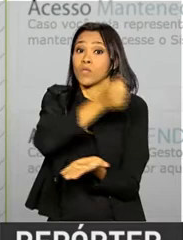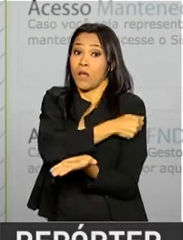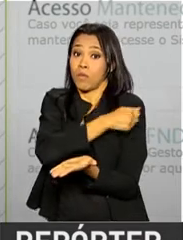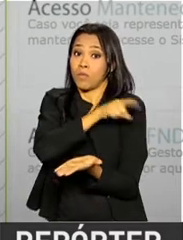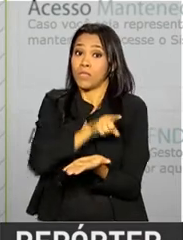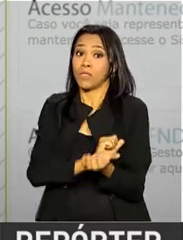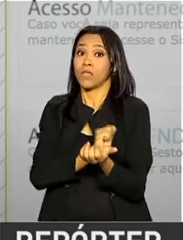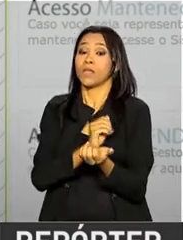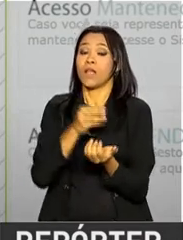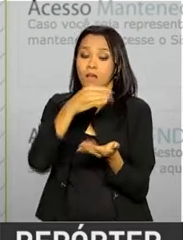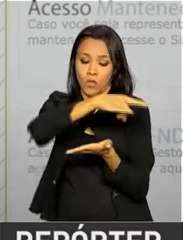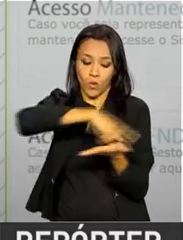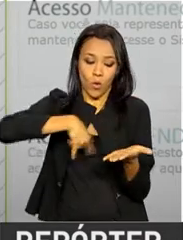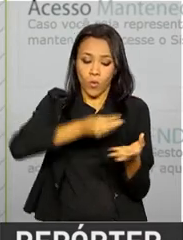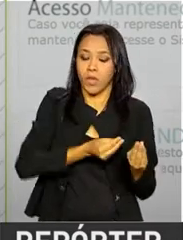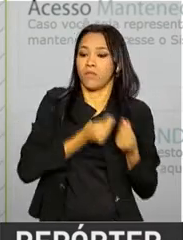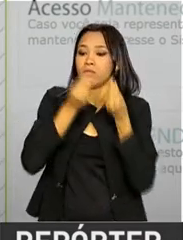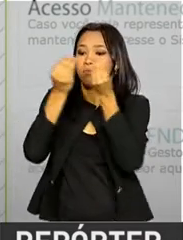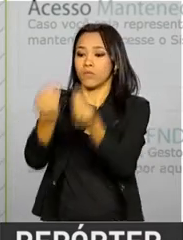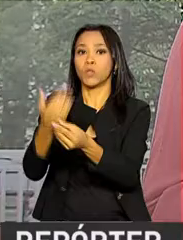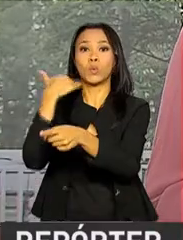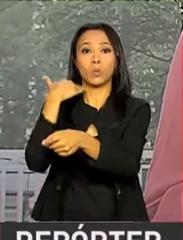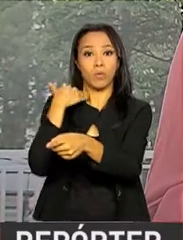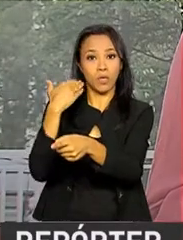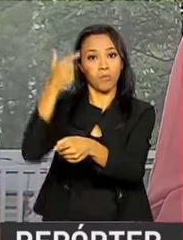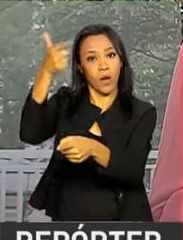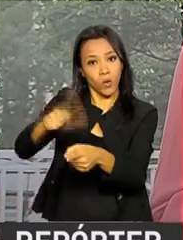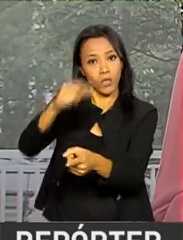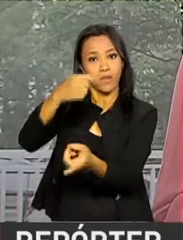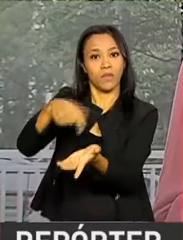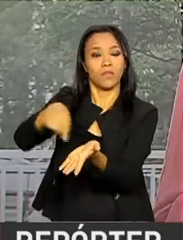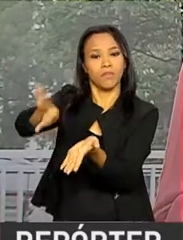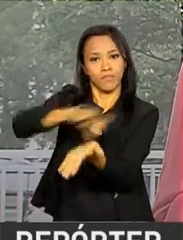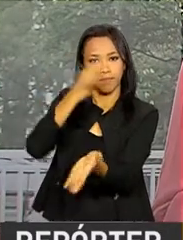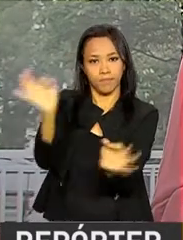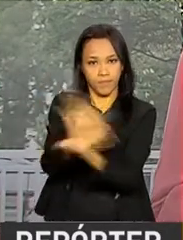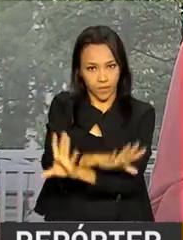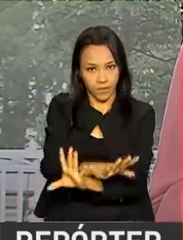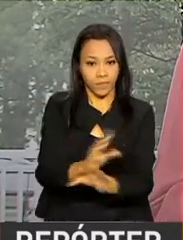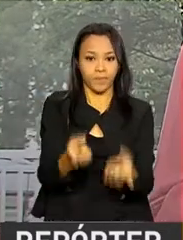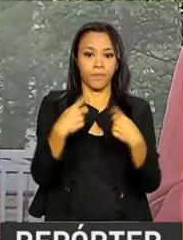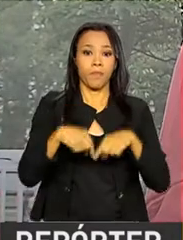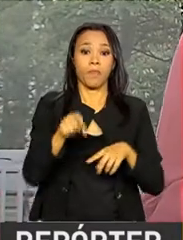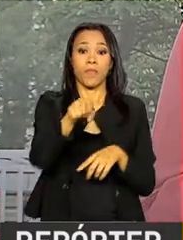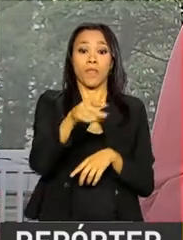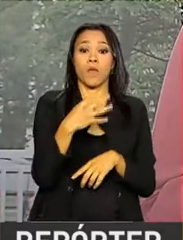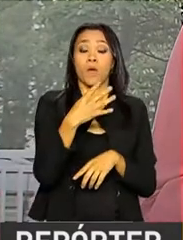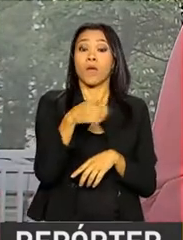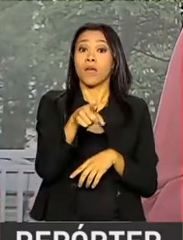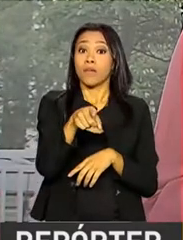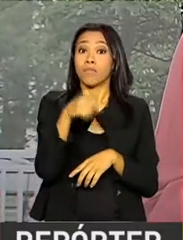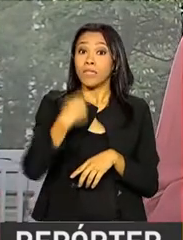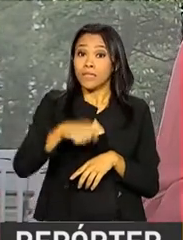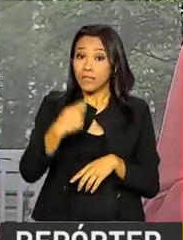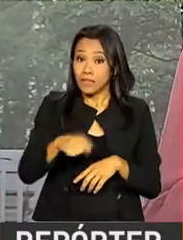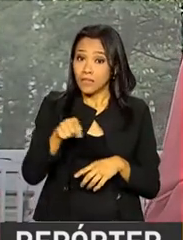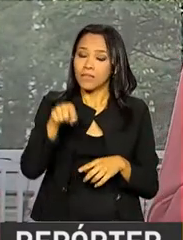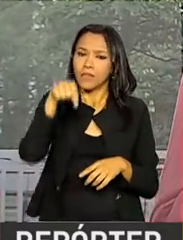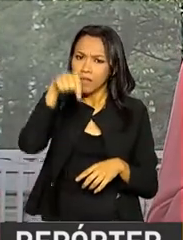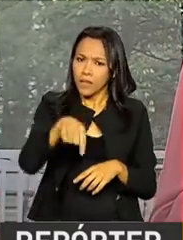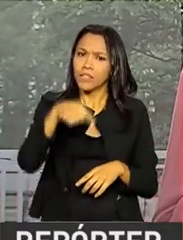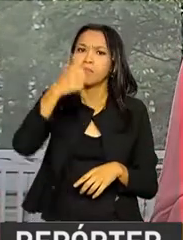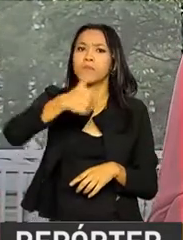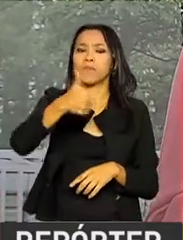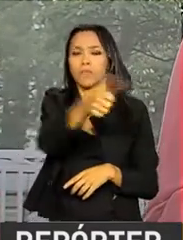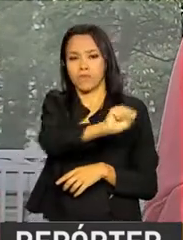documentação ao banco para finalizar a renovação quase um milhão e 400 mil contratos do fies devem ser renovados neste